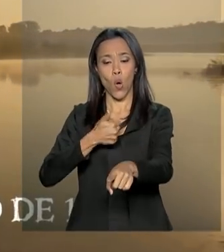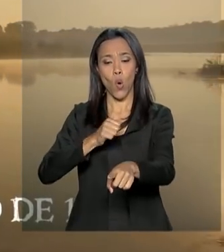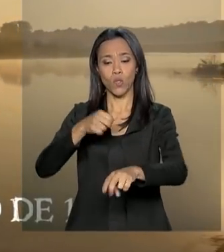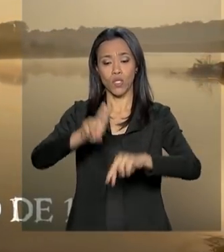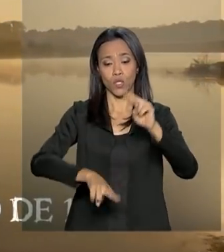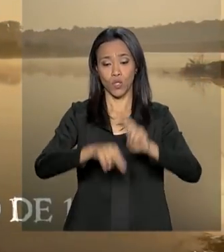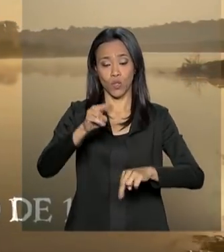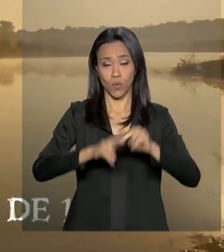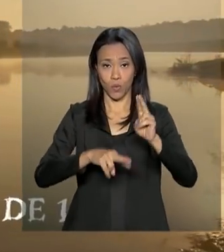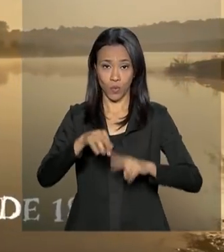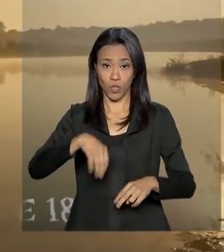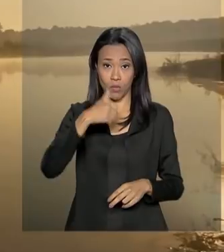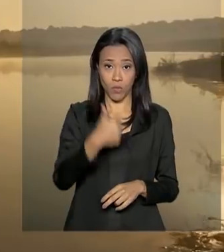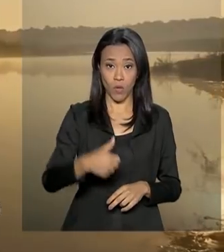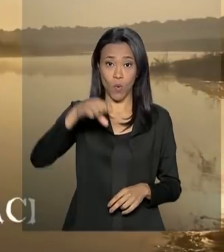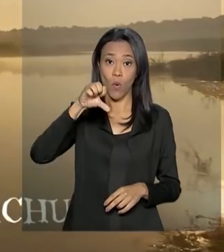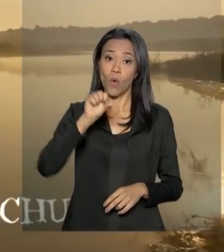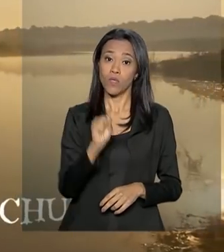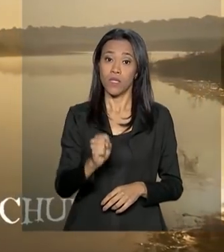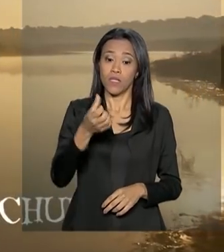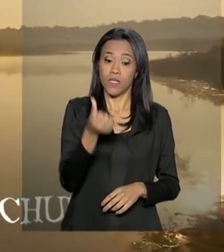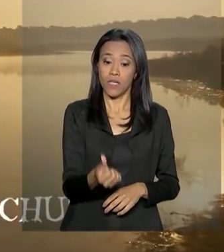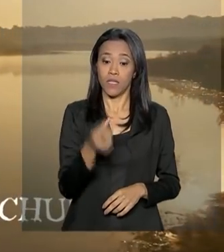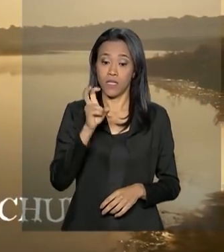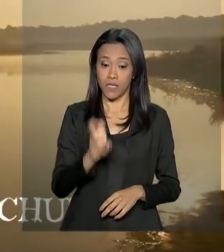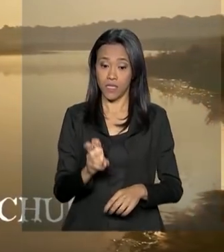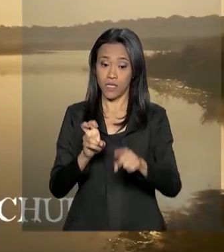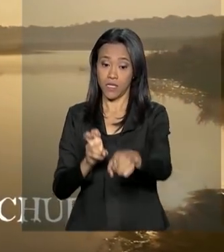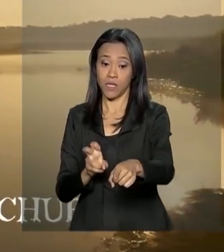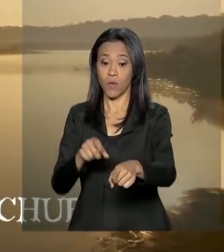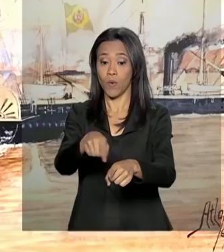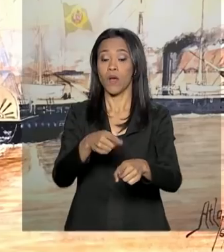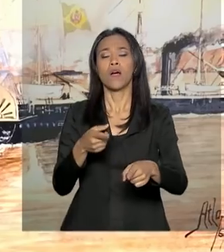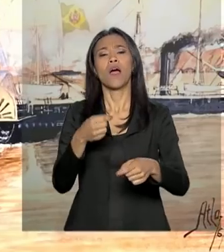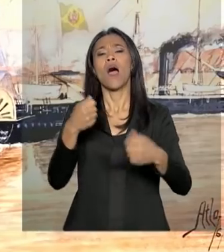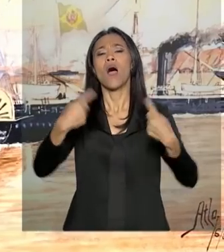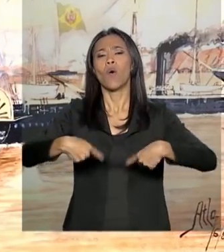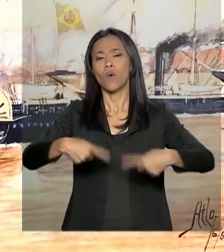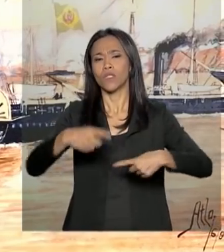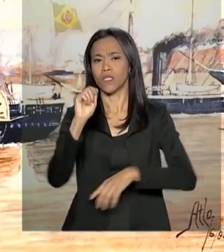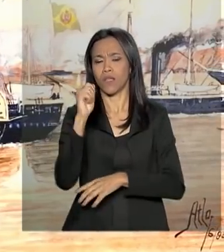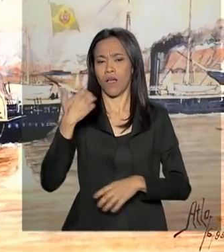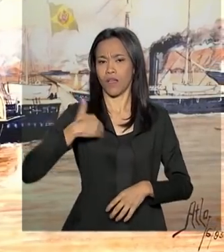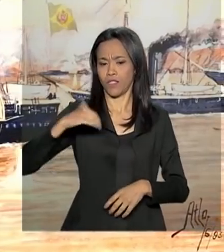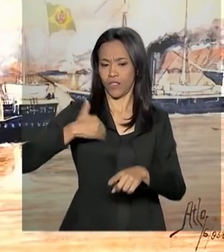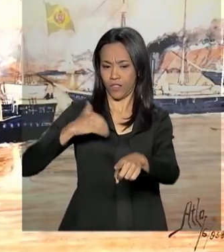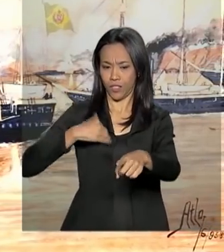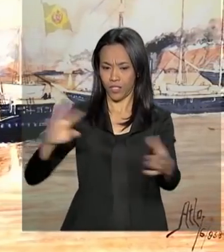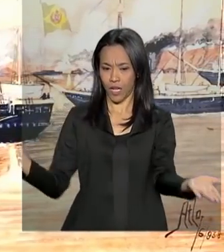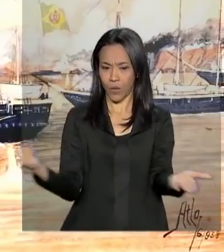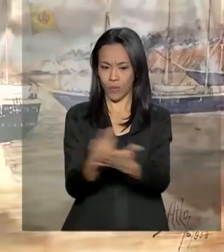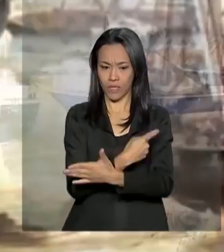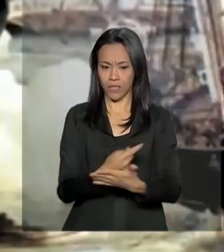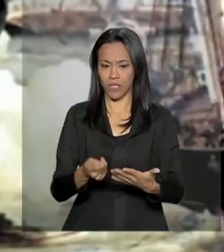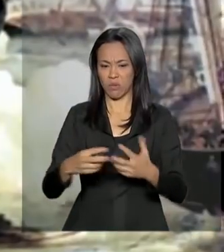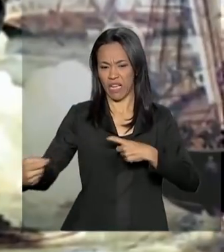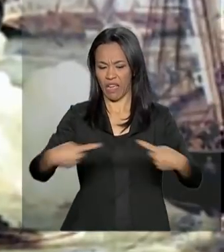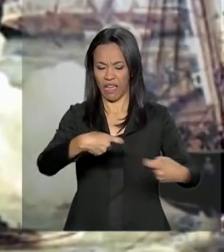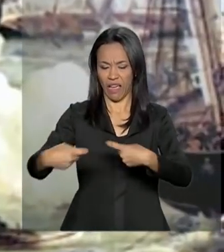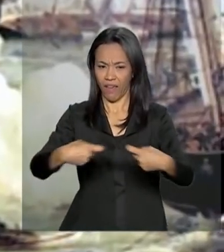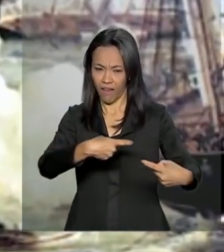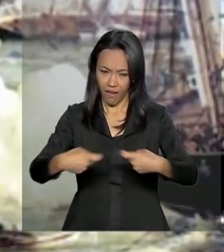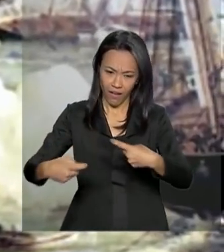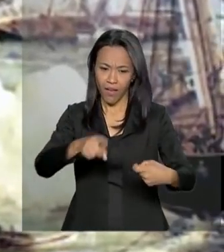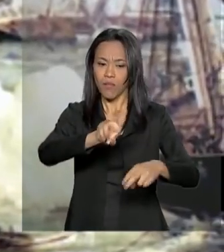de junho de 1865 no afluente do Rio Paraná, na Argentina, e foi desencadeada por causa de interesses políticos